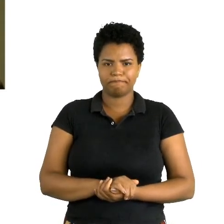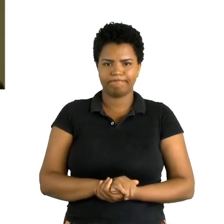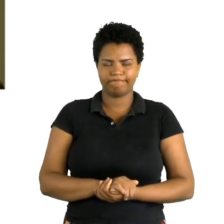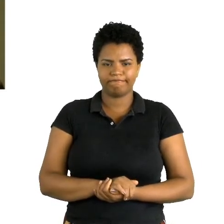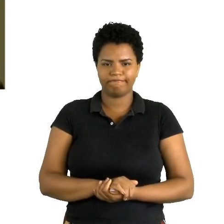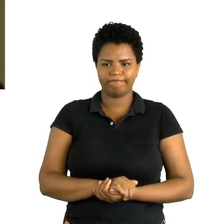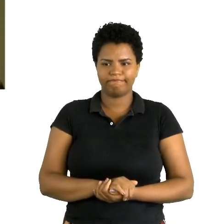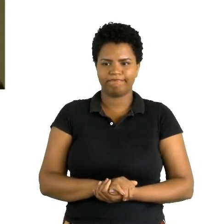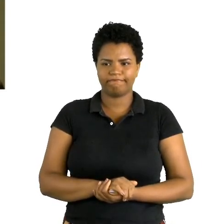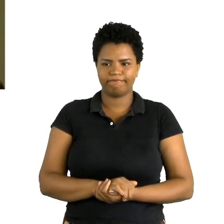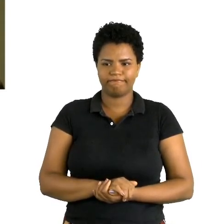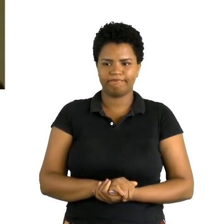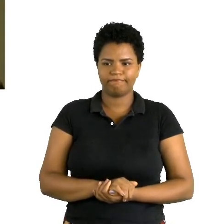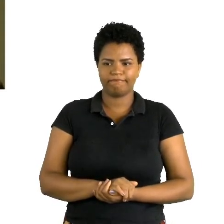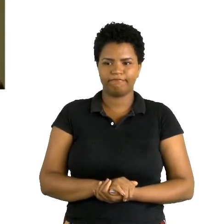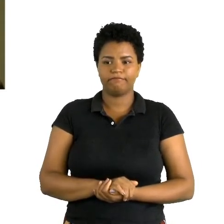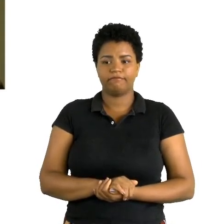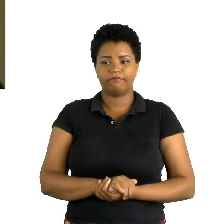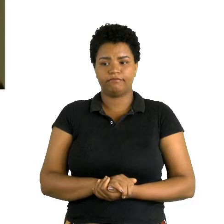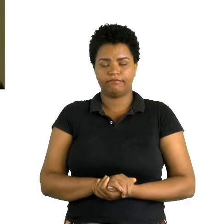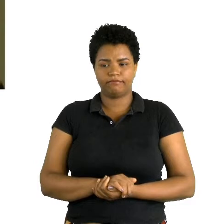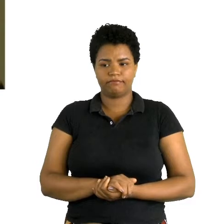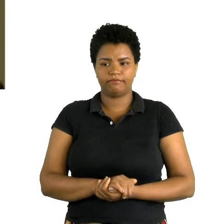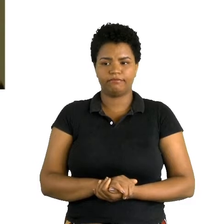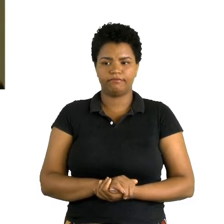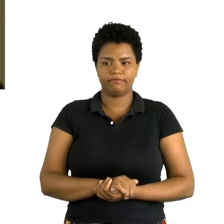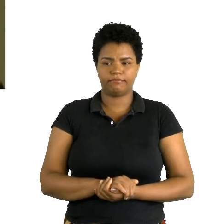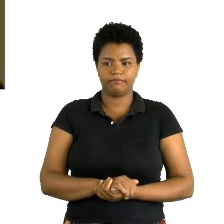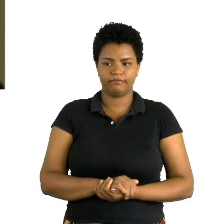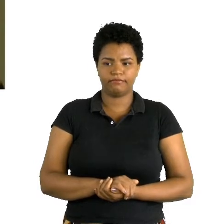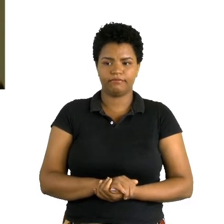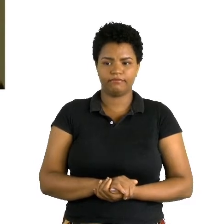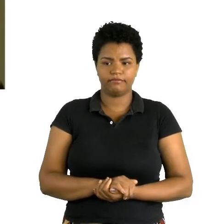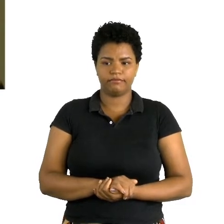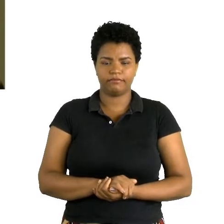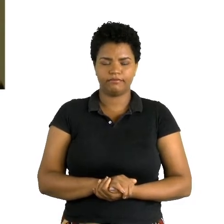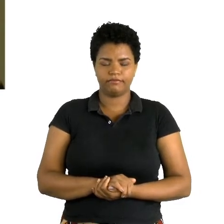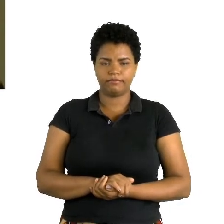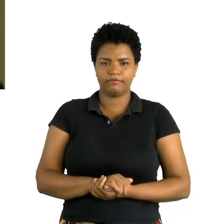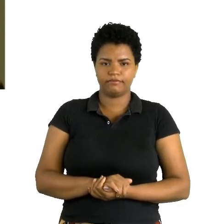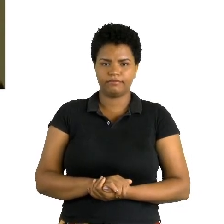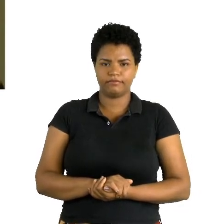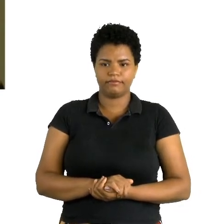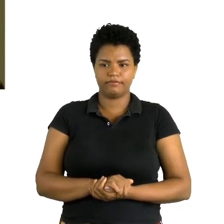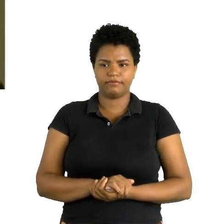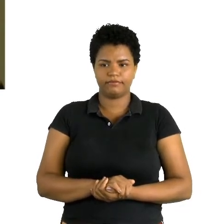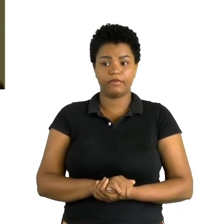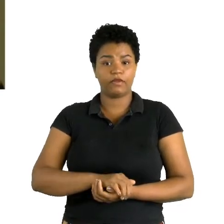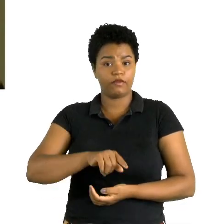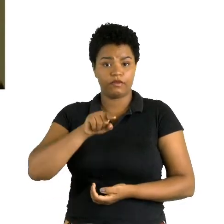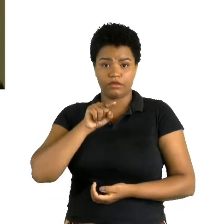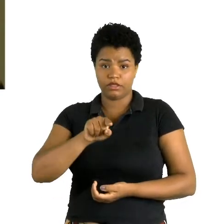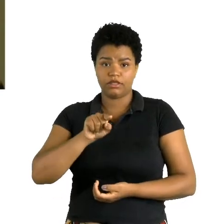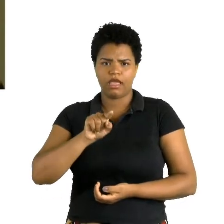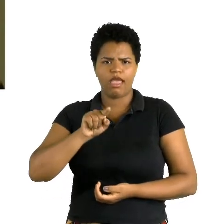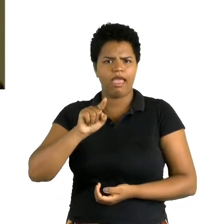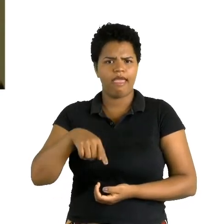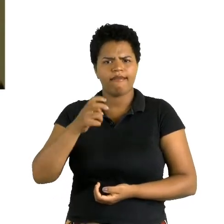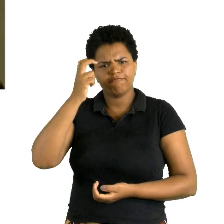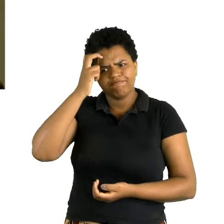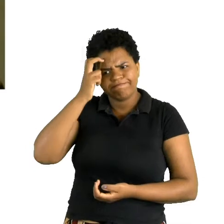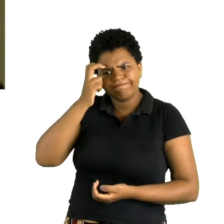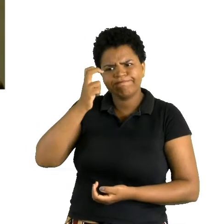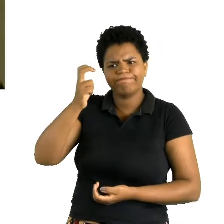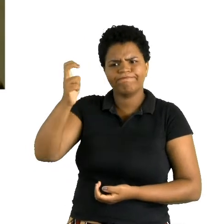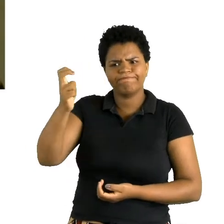sister. You are as intelligent as your sister. Você é tão